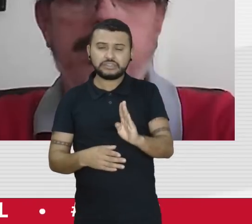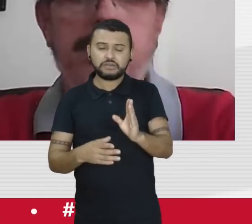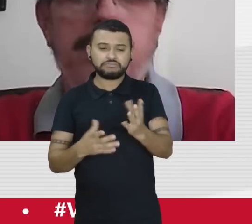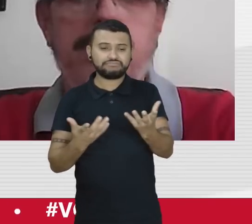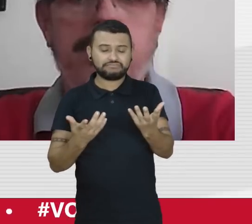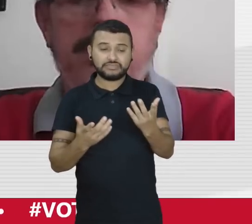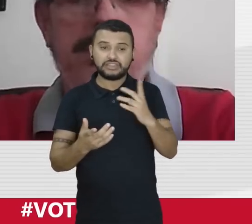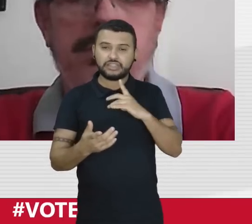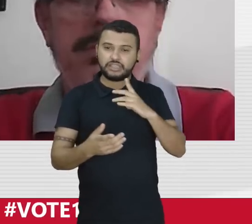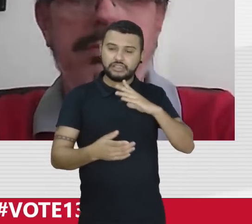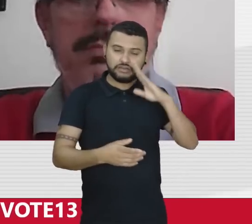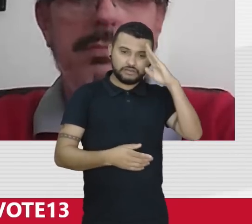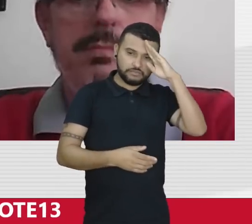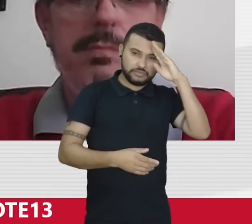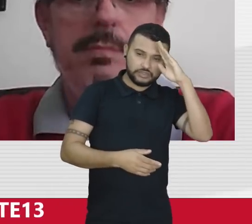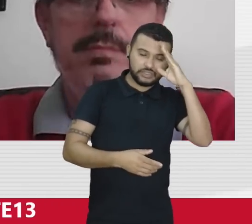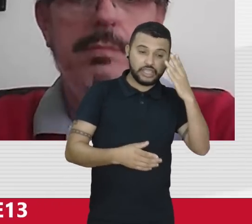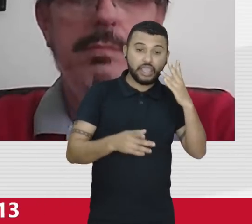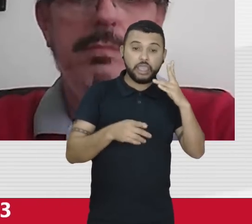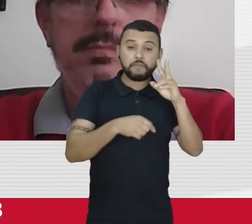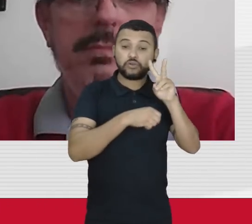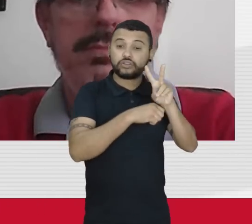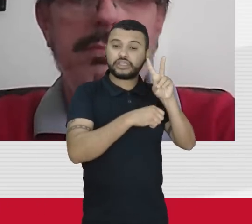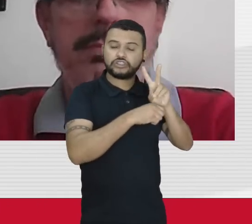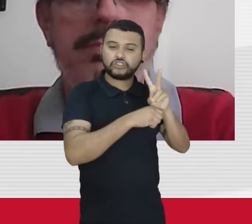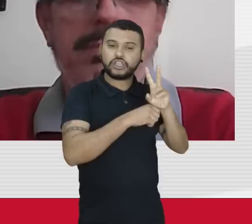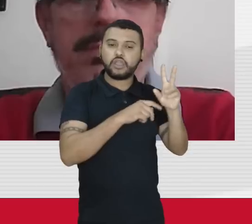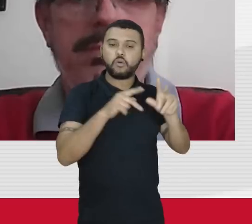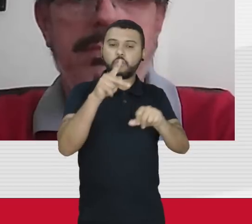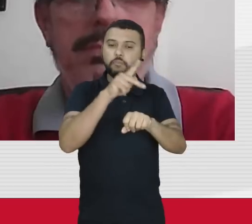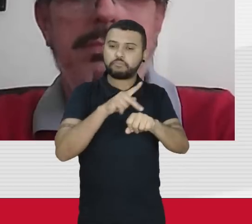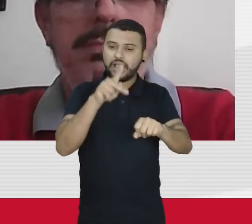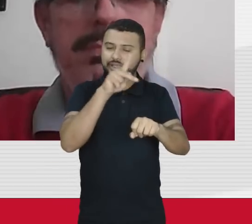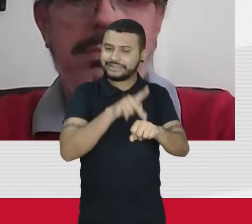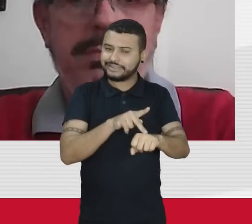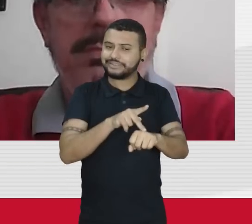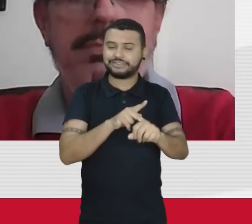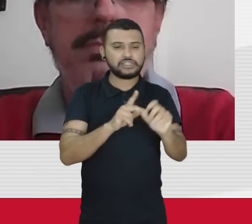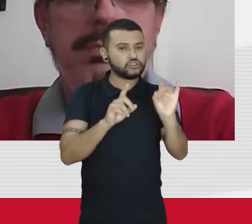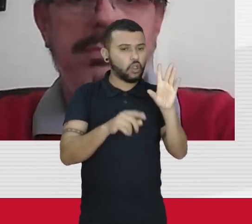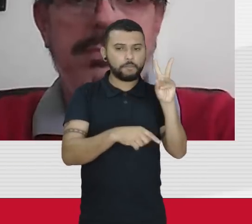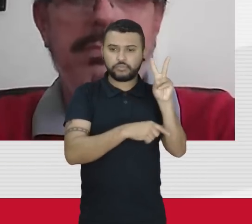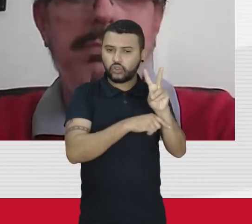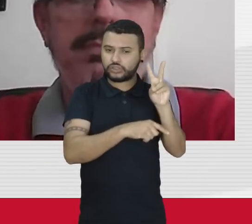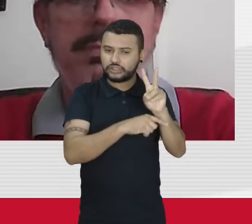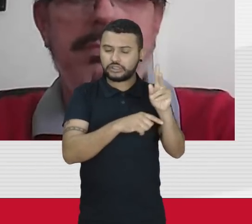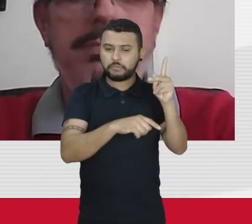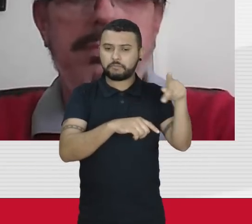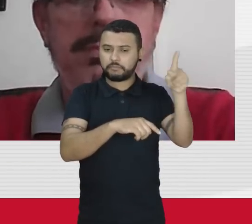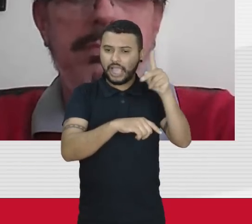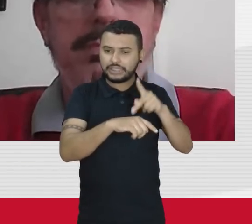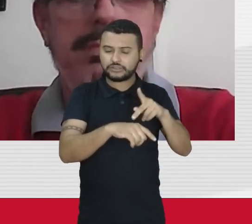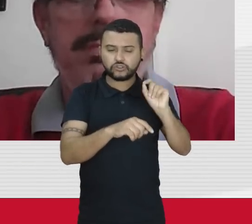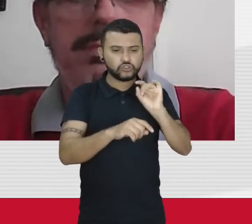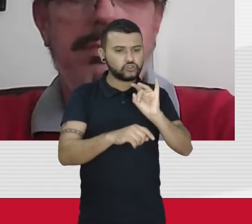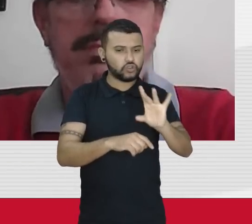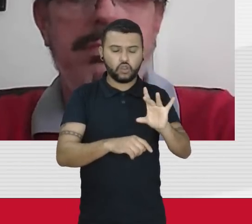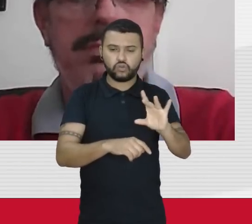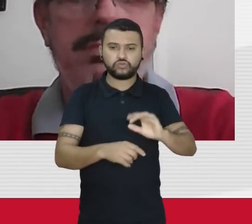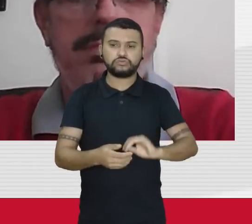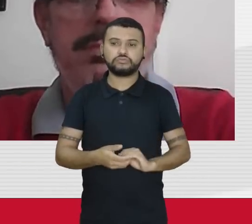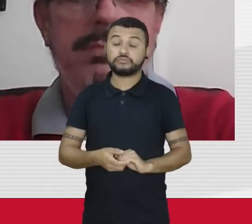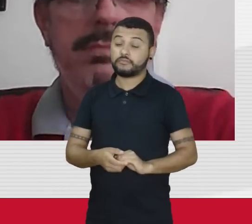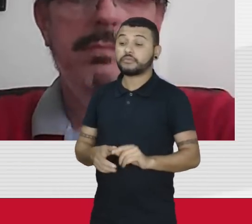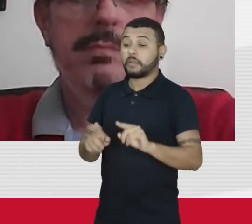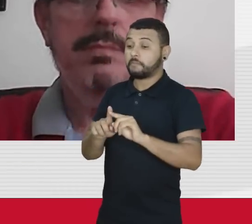Forças Armadas como guardiã da soberania, que é a função que a Constituição sempre lhe deu, é a função que ela precisa ter.